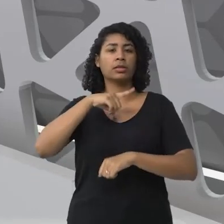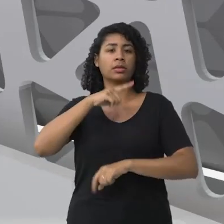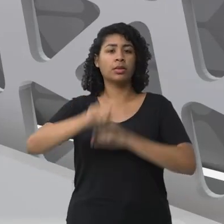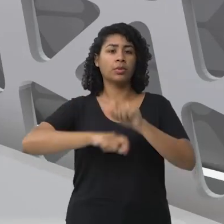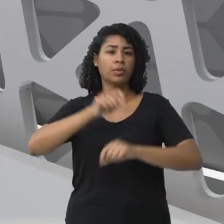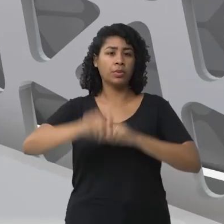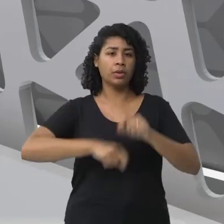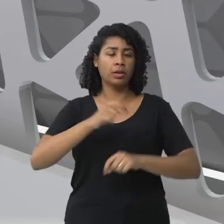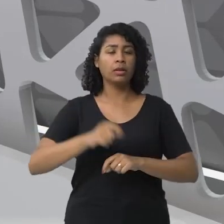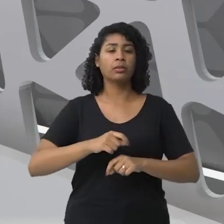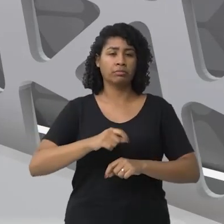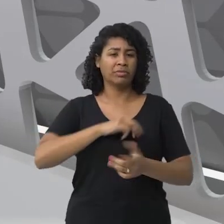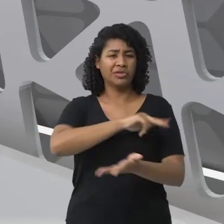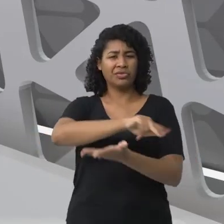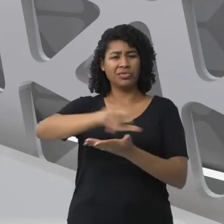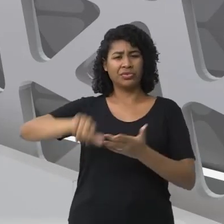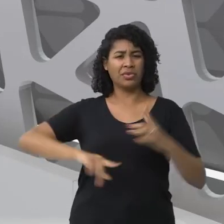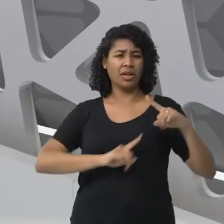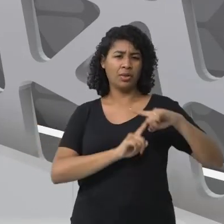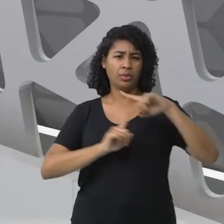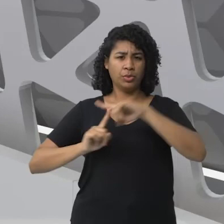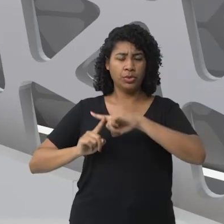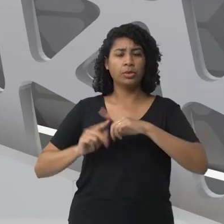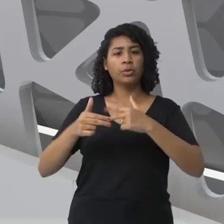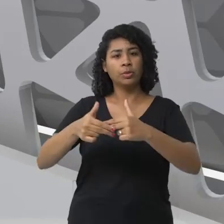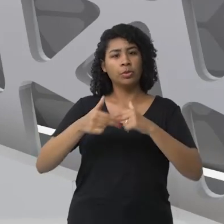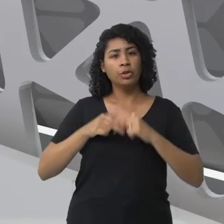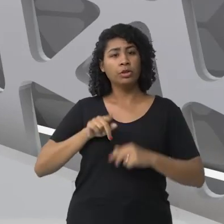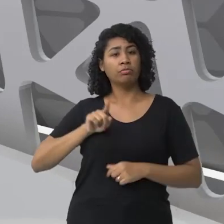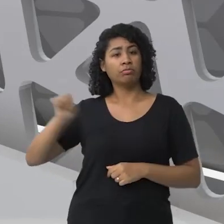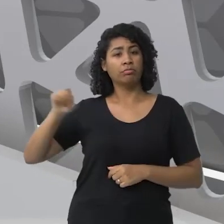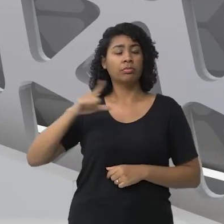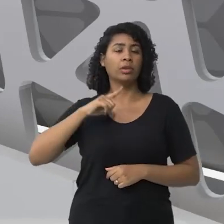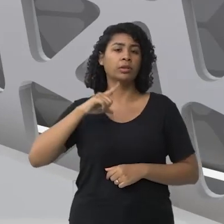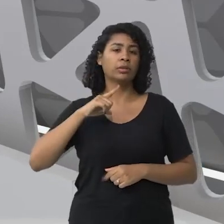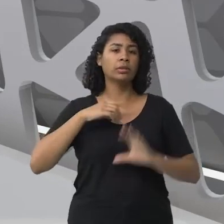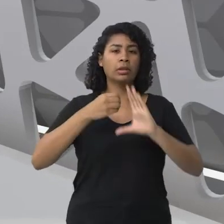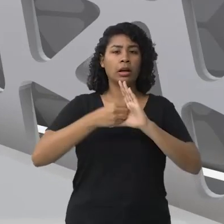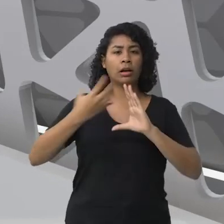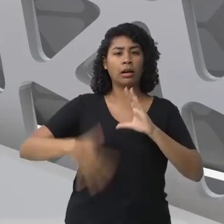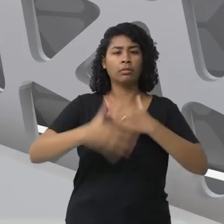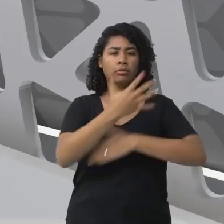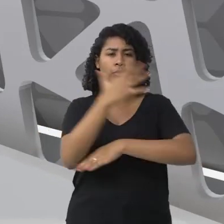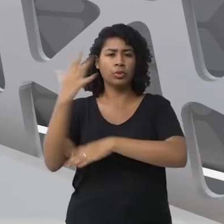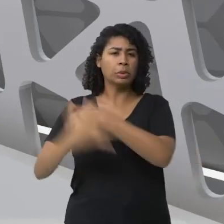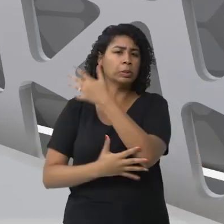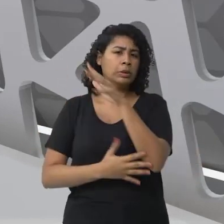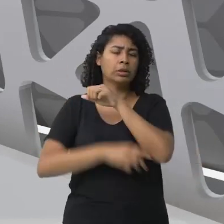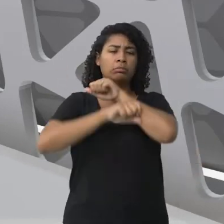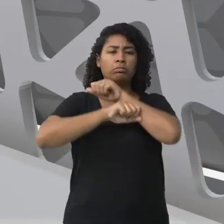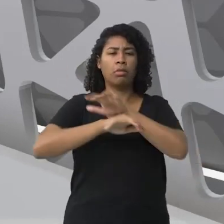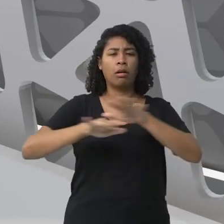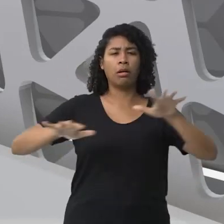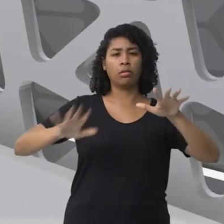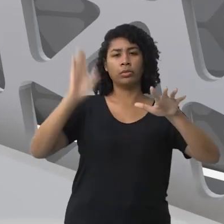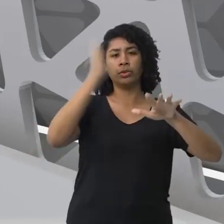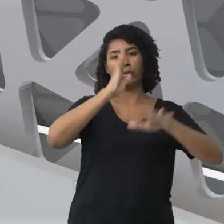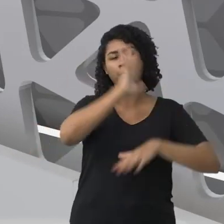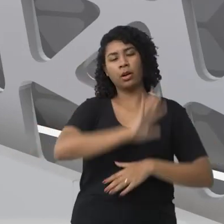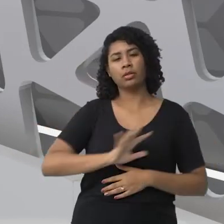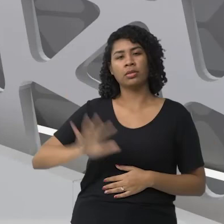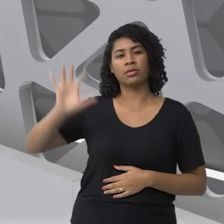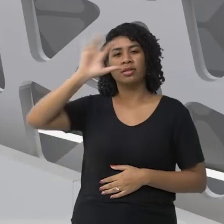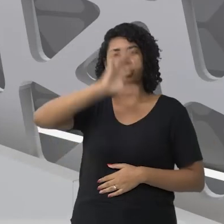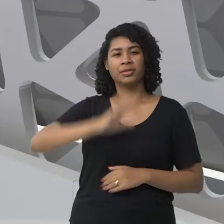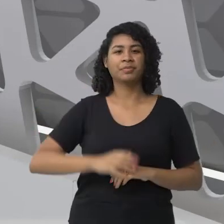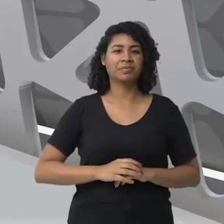grande biodiversidade, na qual as suas formações vegetais estão bem espalhadas e acabam, então, criando, como lá na